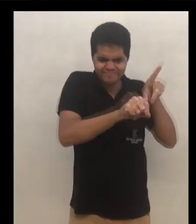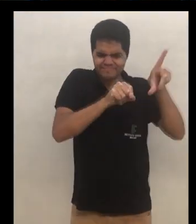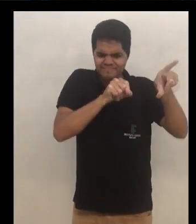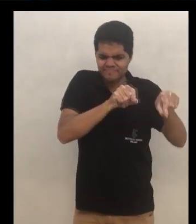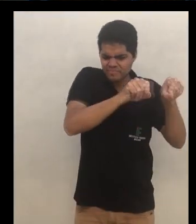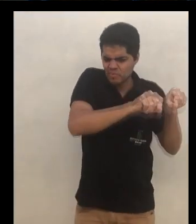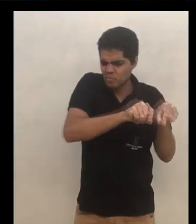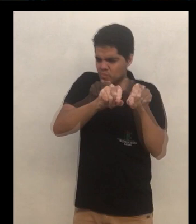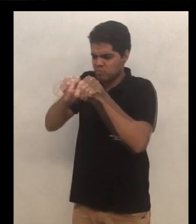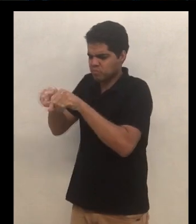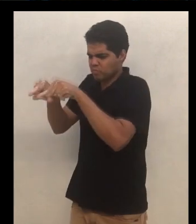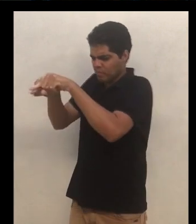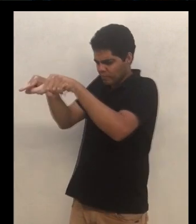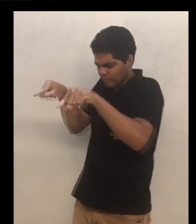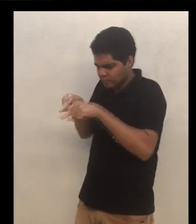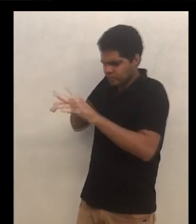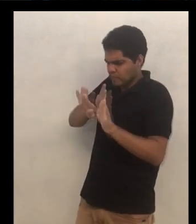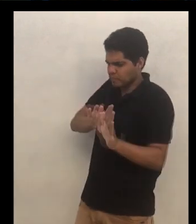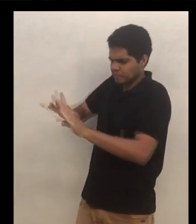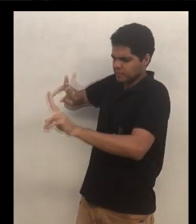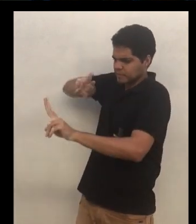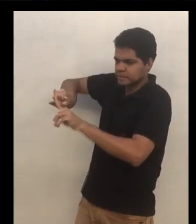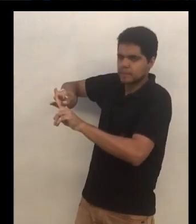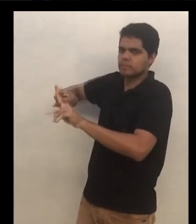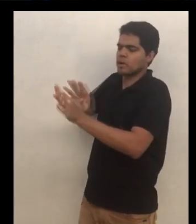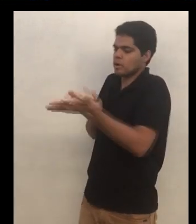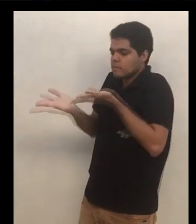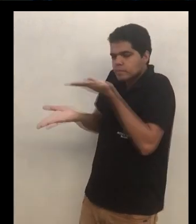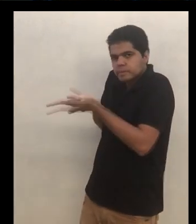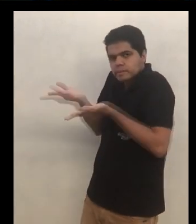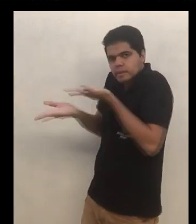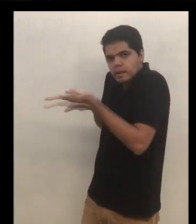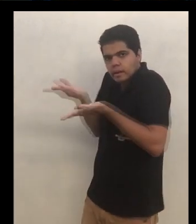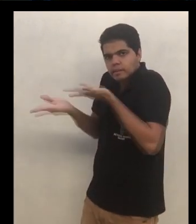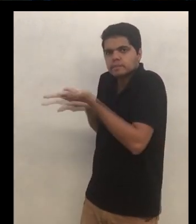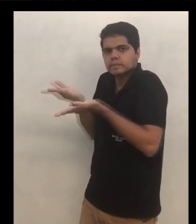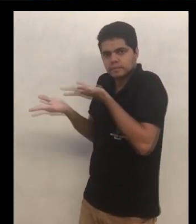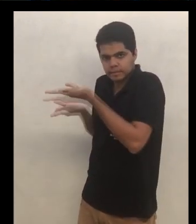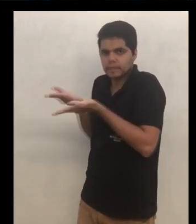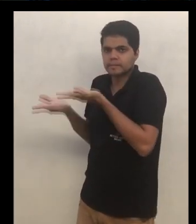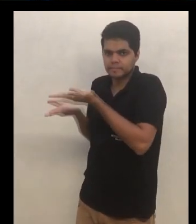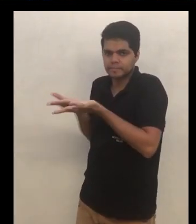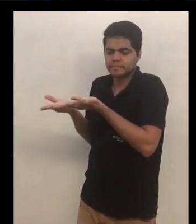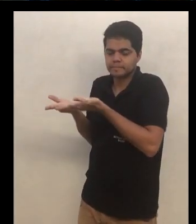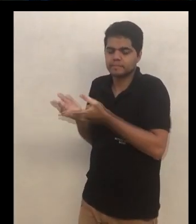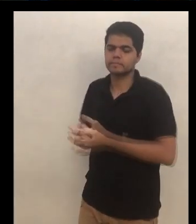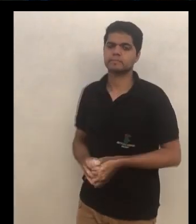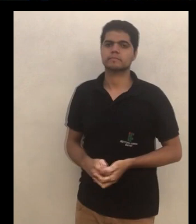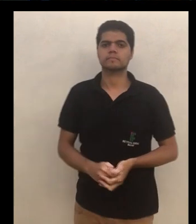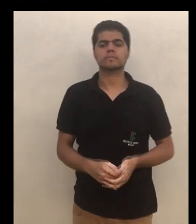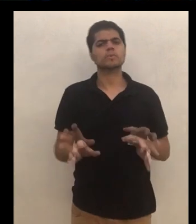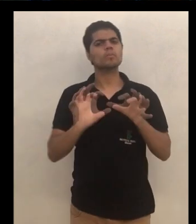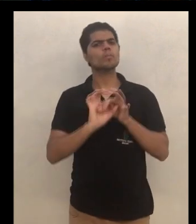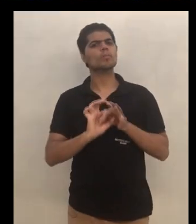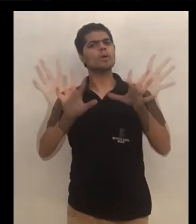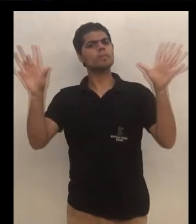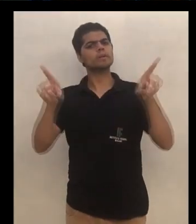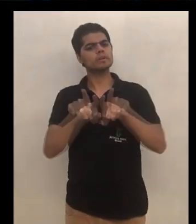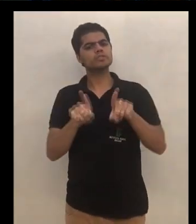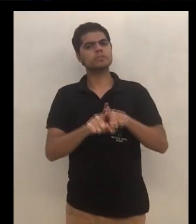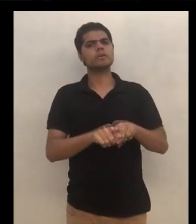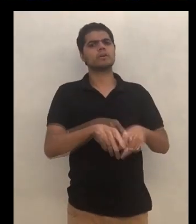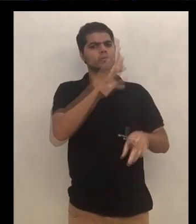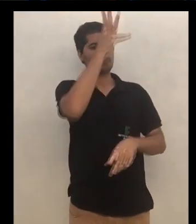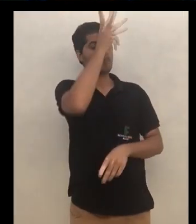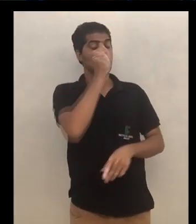esse animal, para dar um tratamento adequado com fitoterápicos ou homeopáticos. Liberdade de comportamento, né?